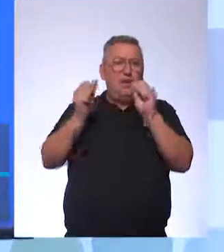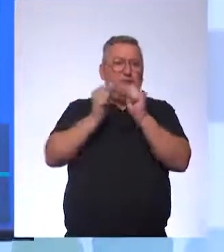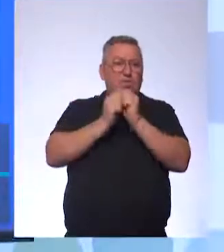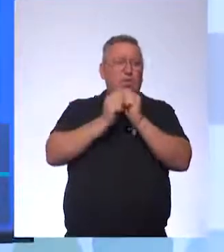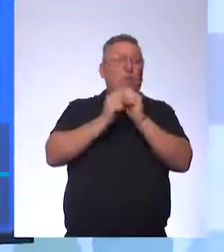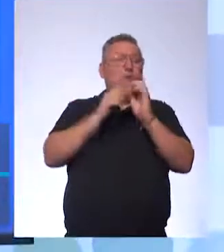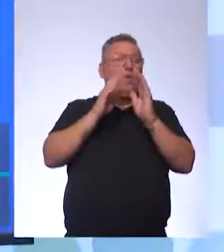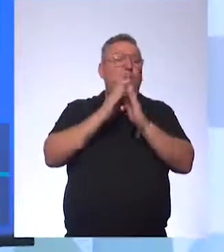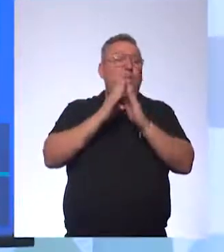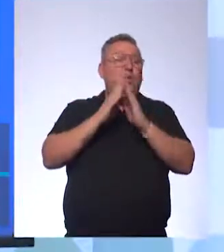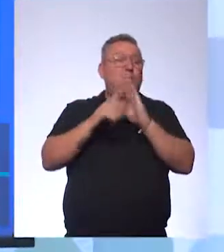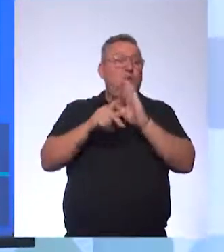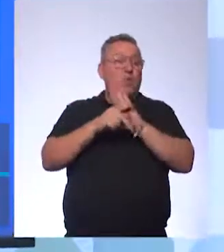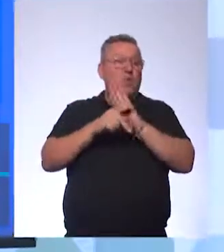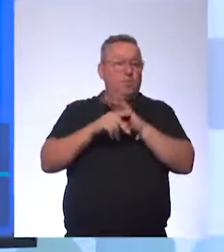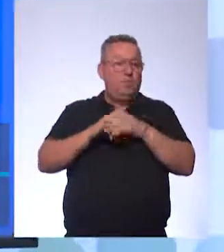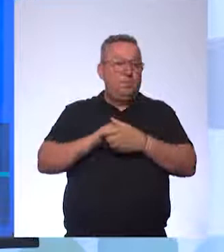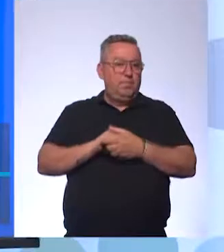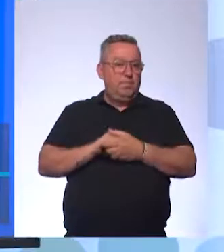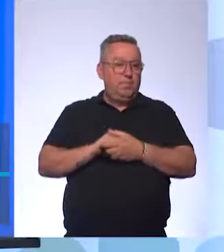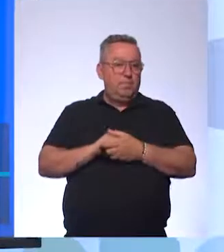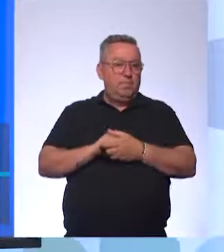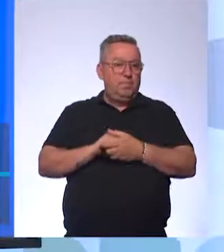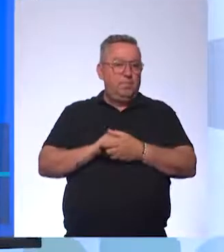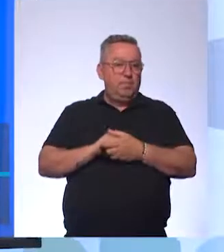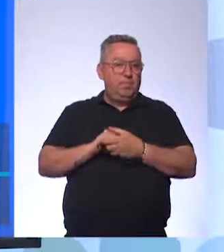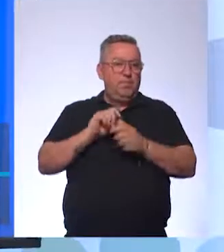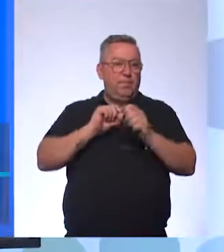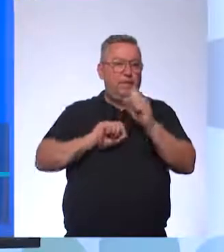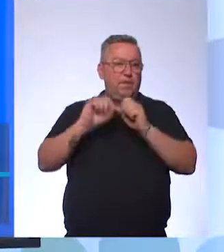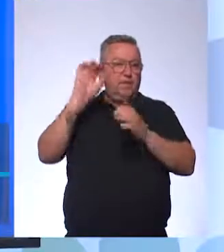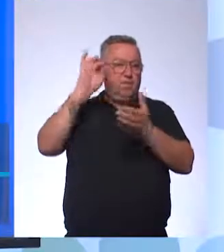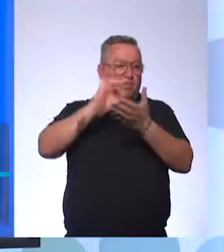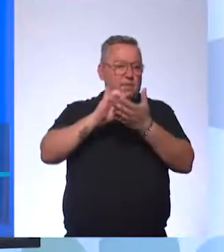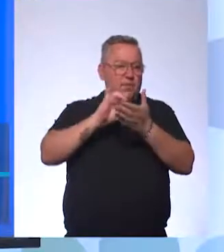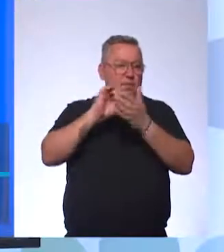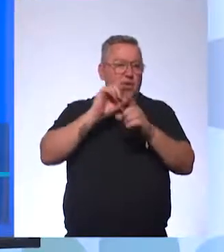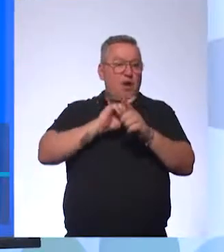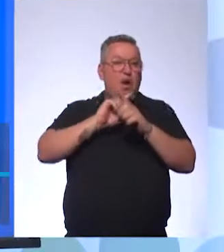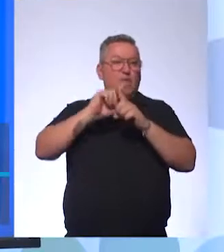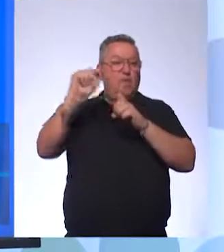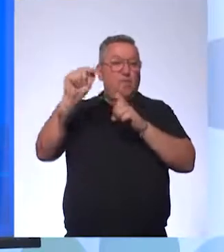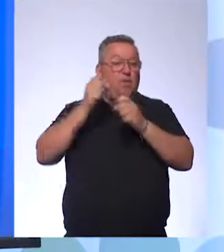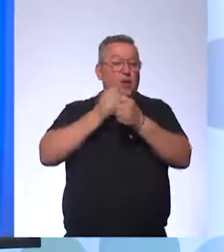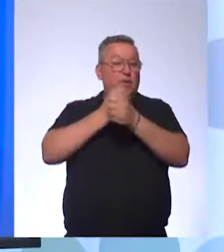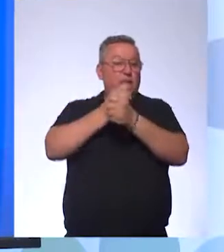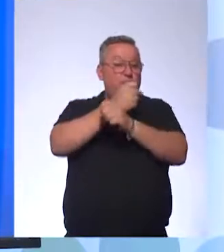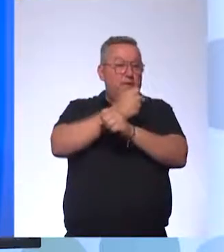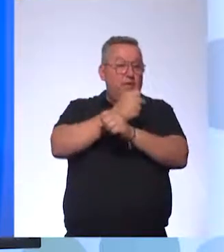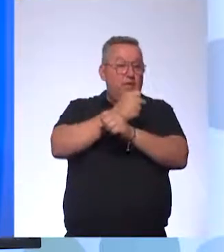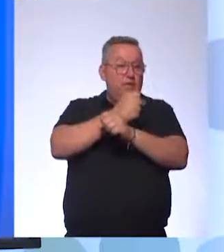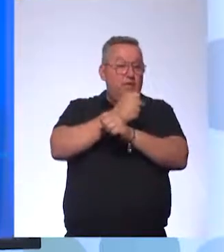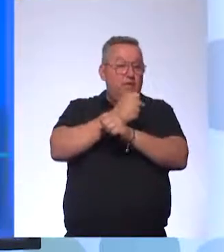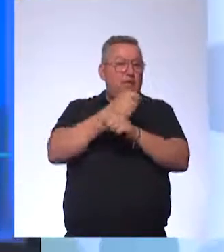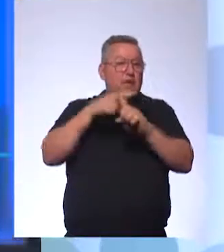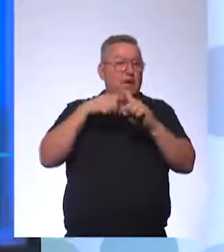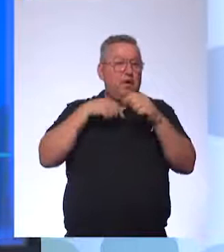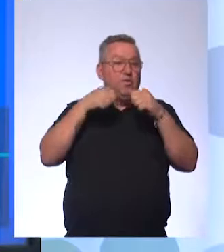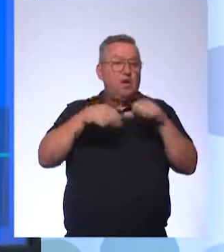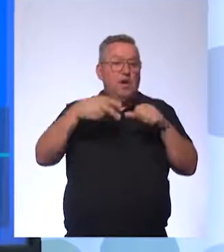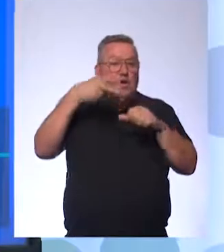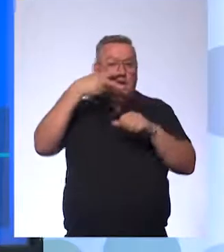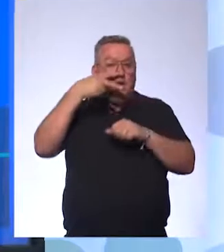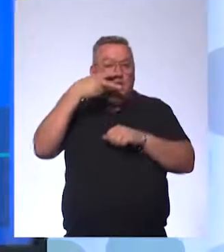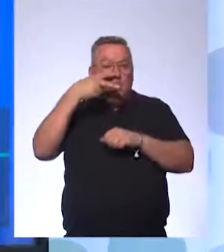a resistência, ok? Então, é isso mesmo, a fuga dos escravizados, né? Que proporcionou essas cenas aí